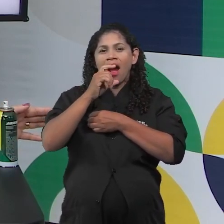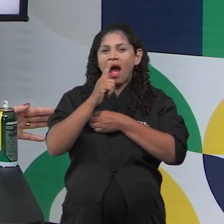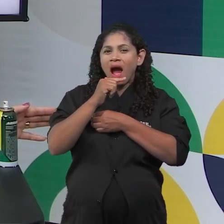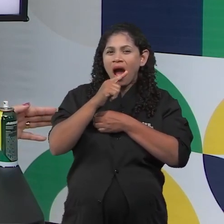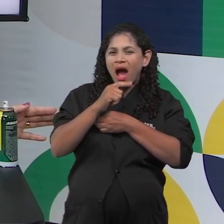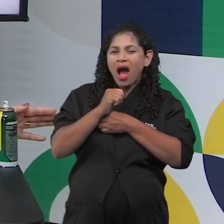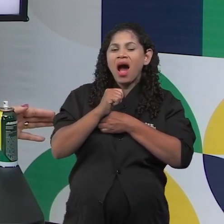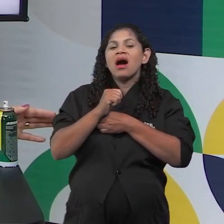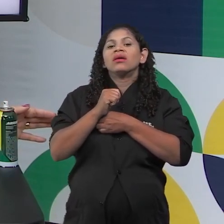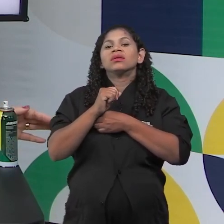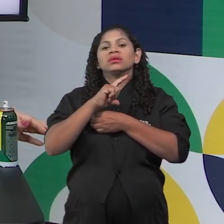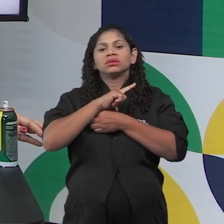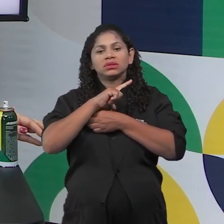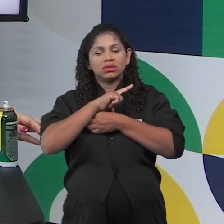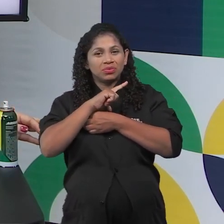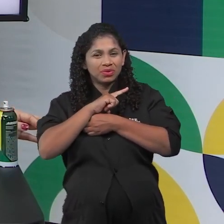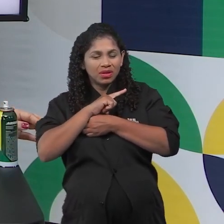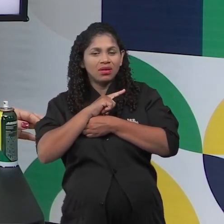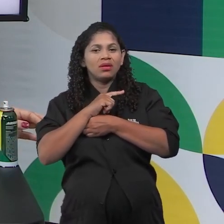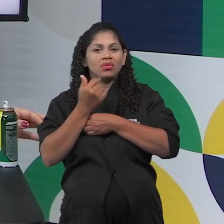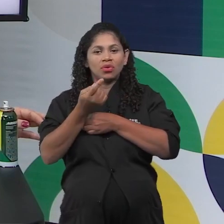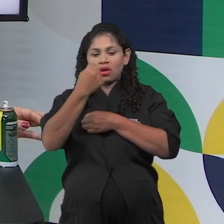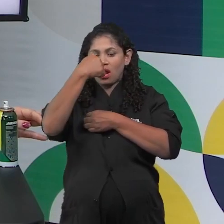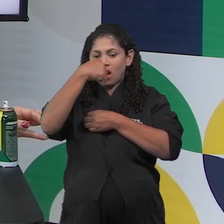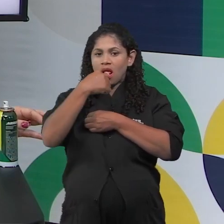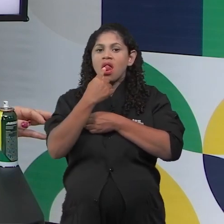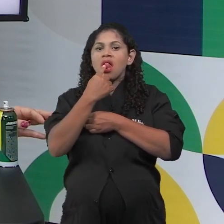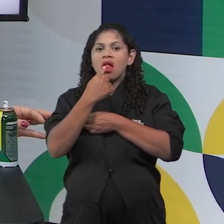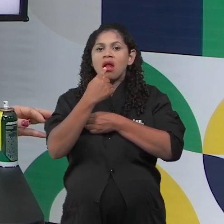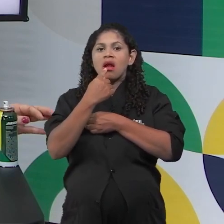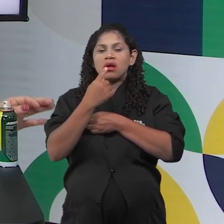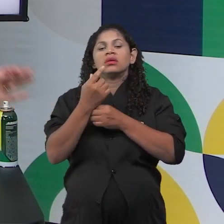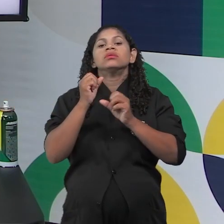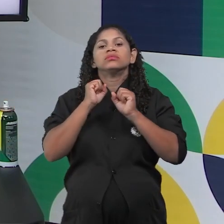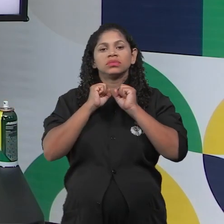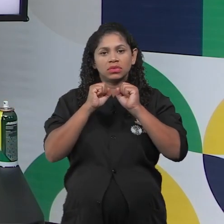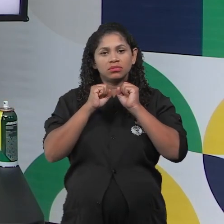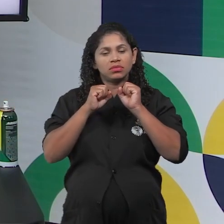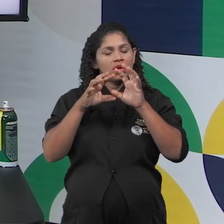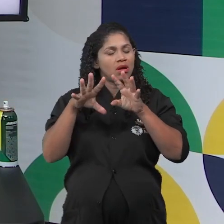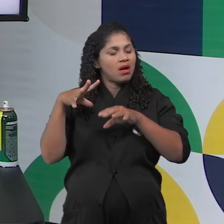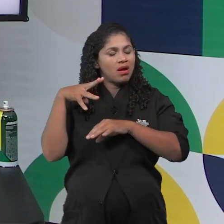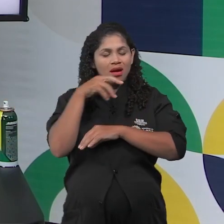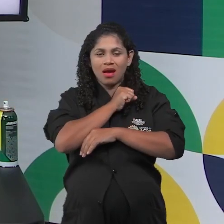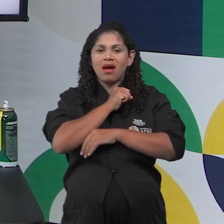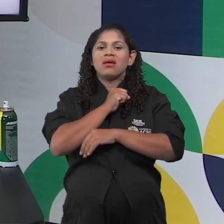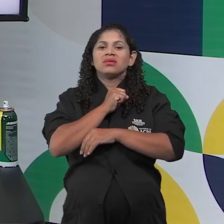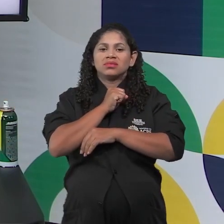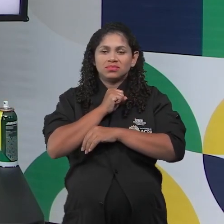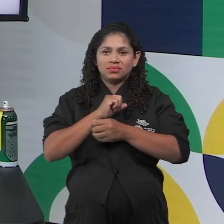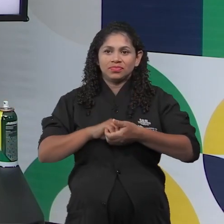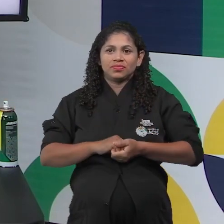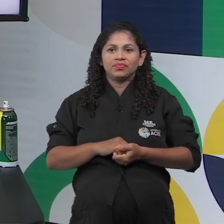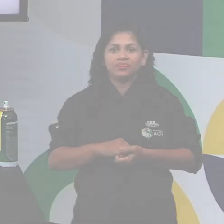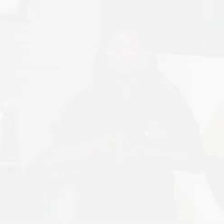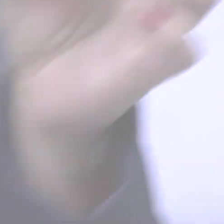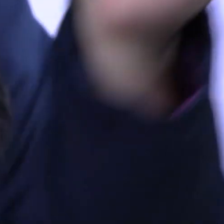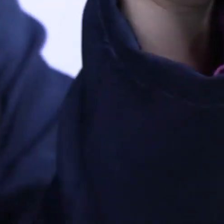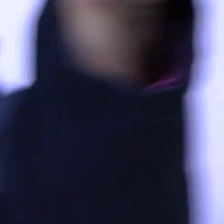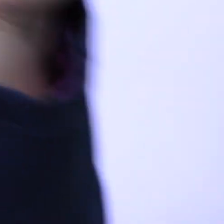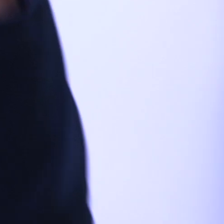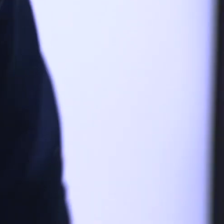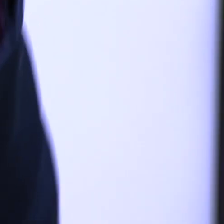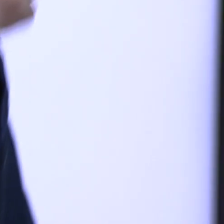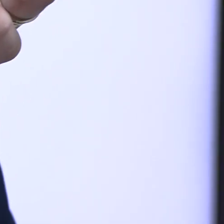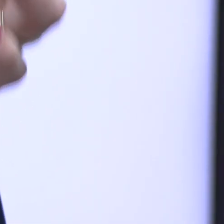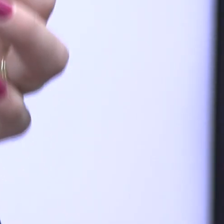também que coloca lá debaixo da língua e rapidamente a gente tem o seu efeito. E hoje em dia a gente tem aqui, ó, um exemplo é o Ondif.